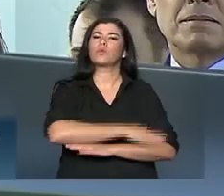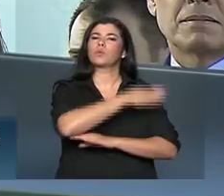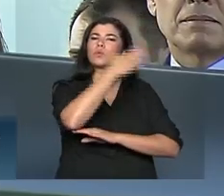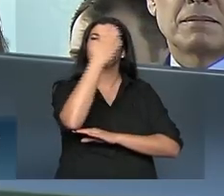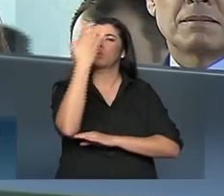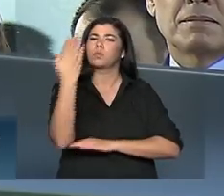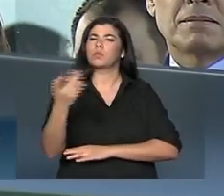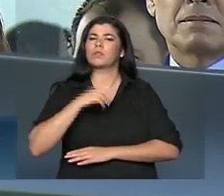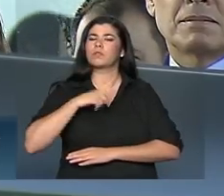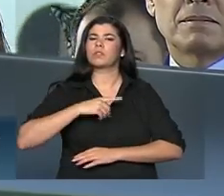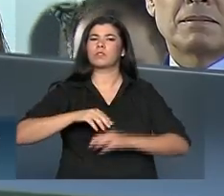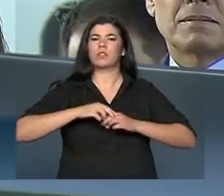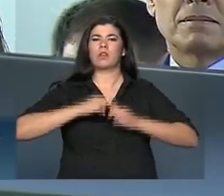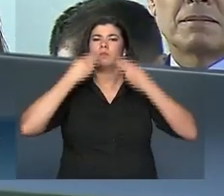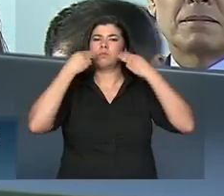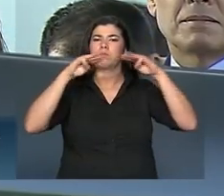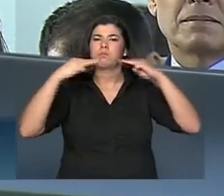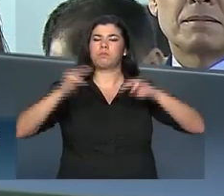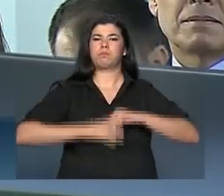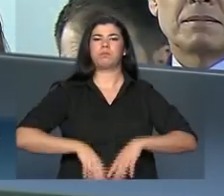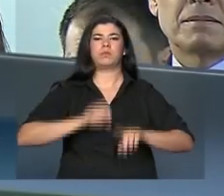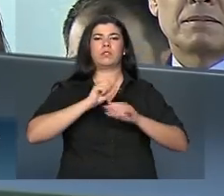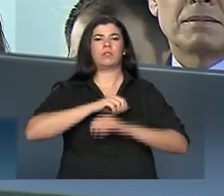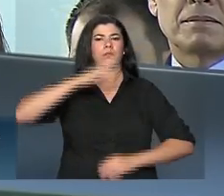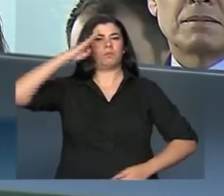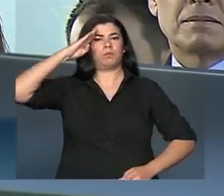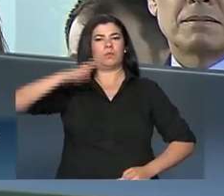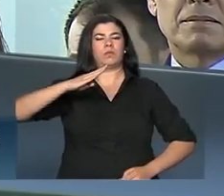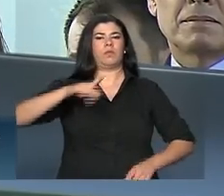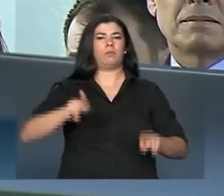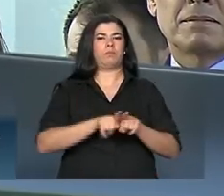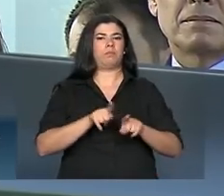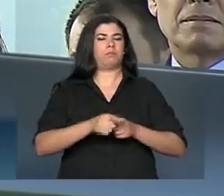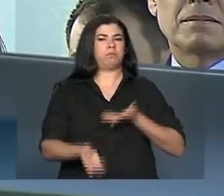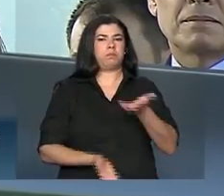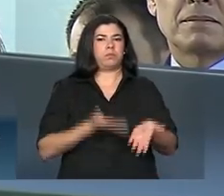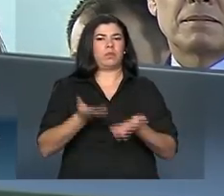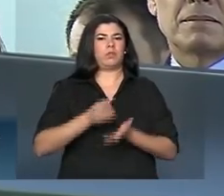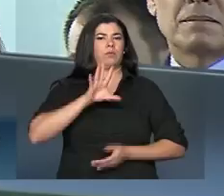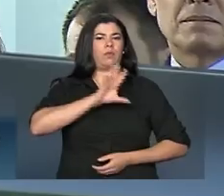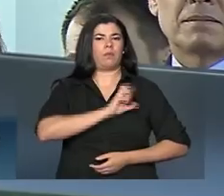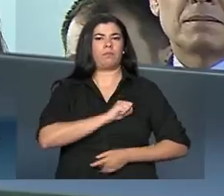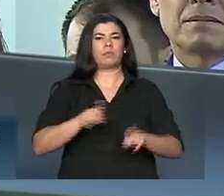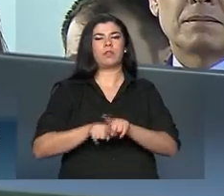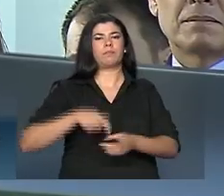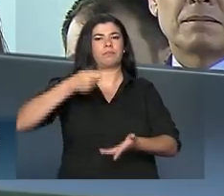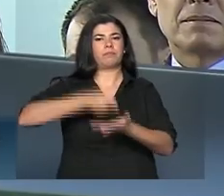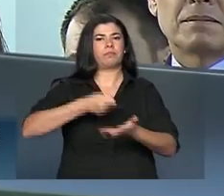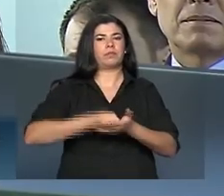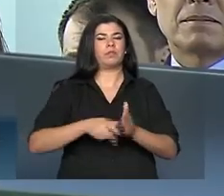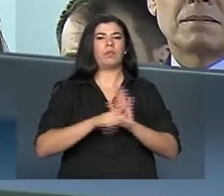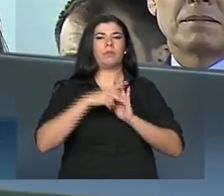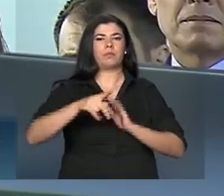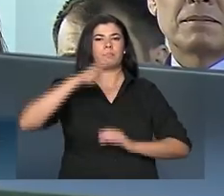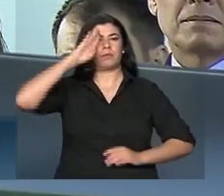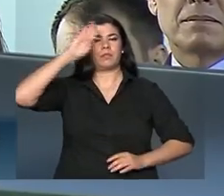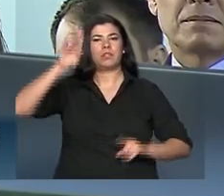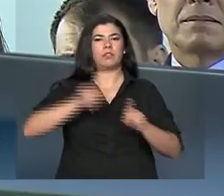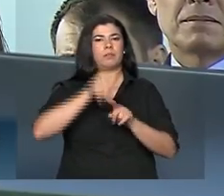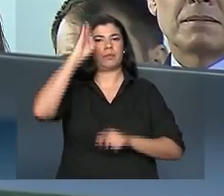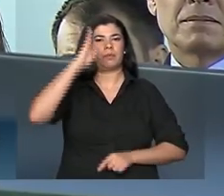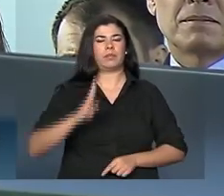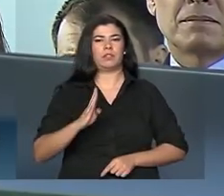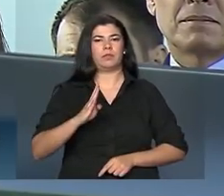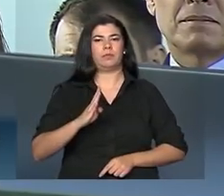suas missões de soldado, com devoção, movidos tão somente pelo amor ao dever, ao Exército e ao